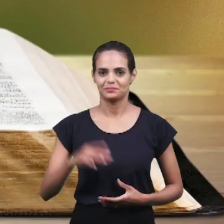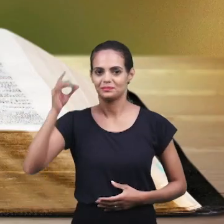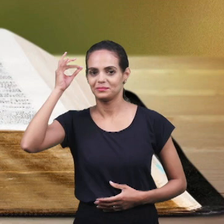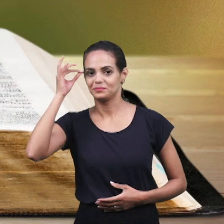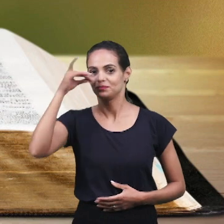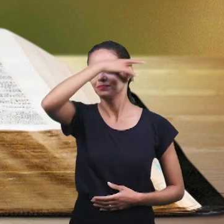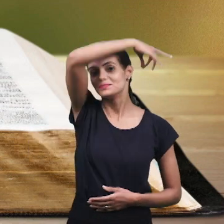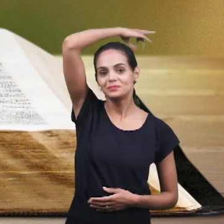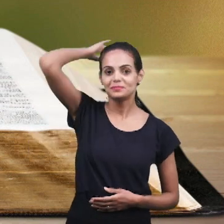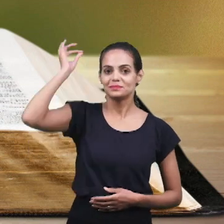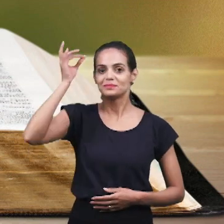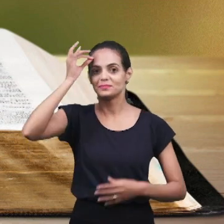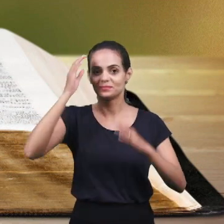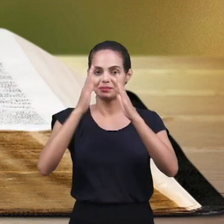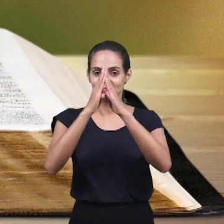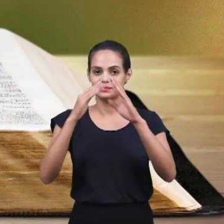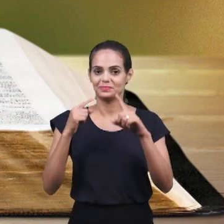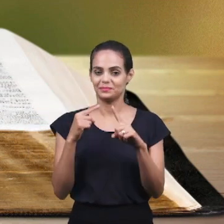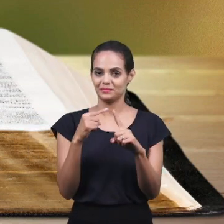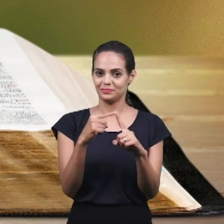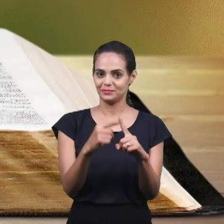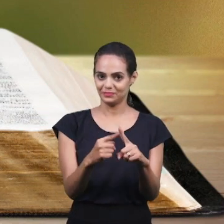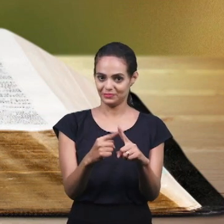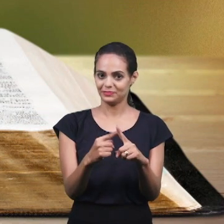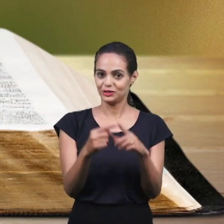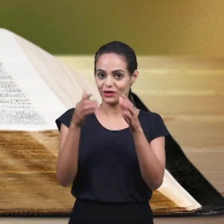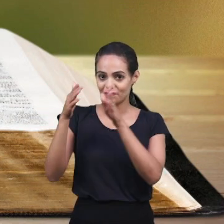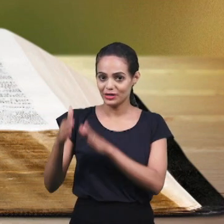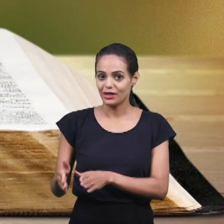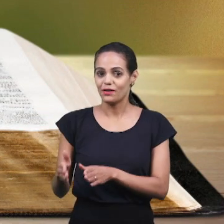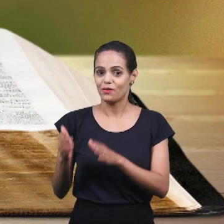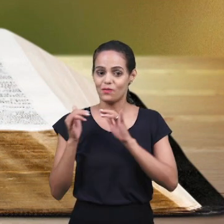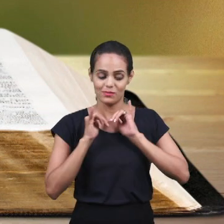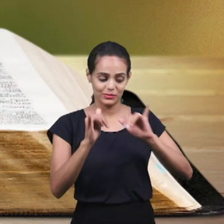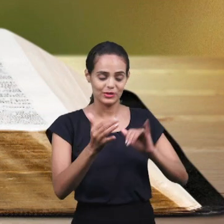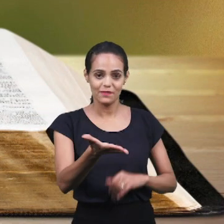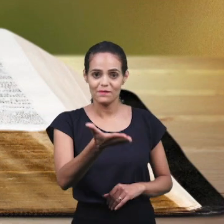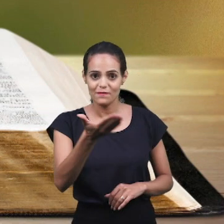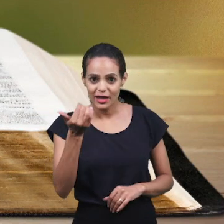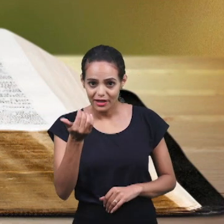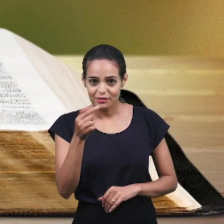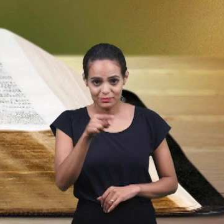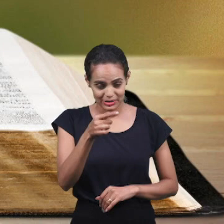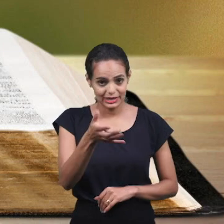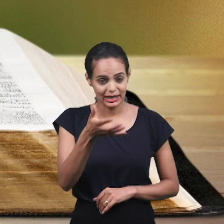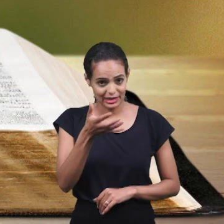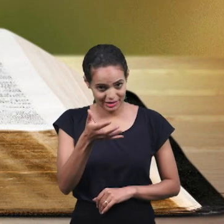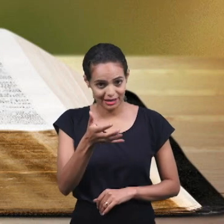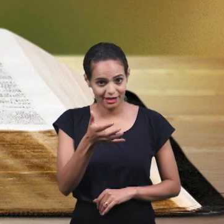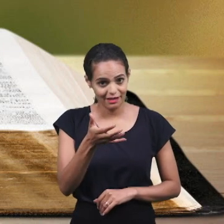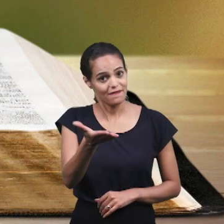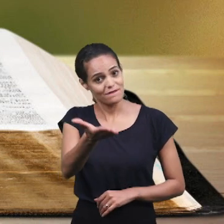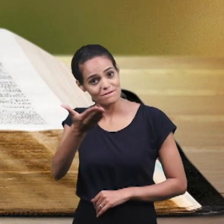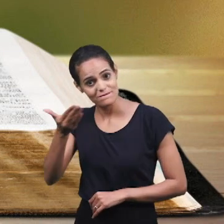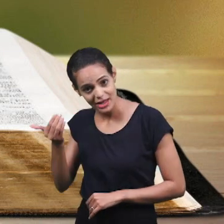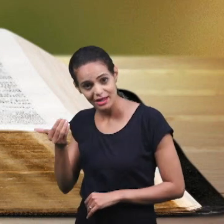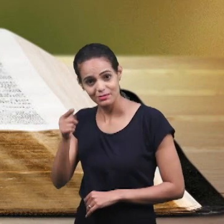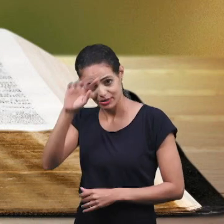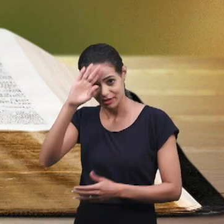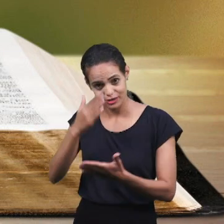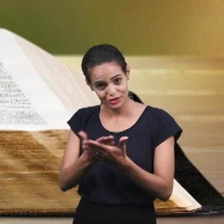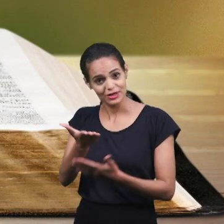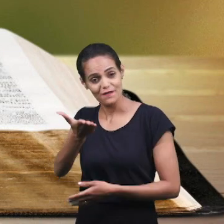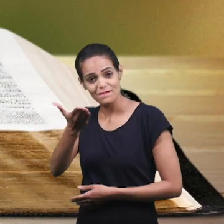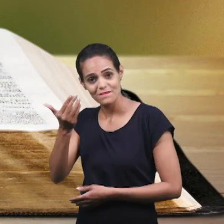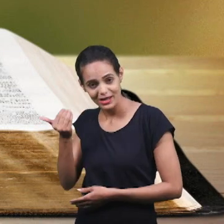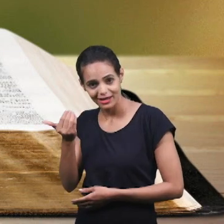E o Espírito e a esposa dizem, vem. E quem ouve, diga, vem. E quem tem sede, venha. E quem